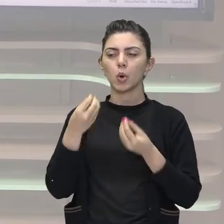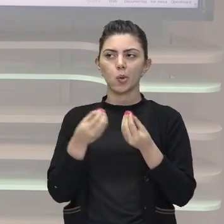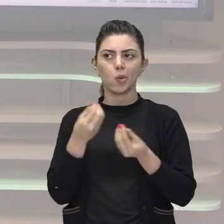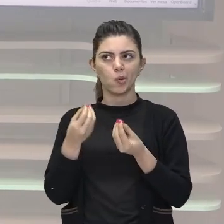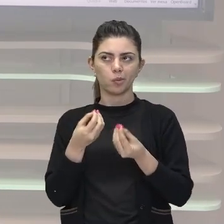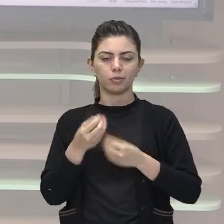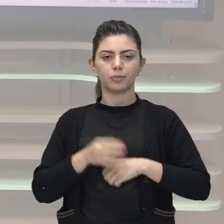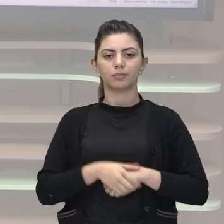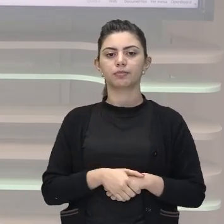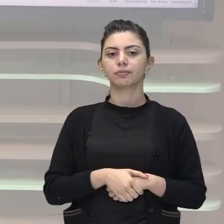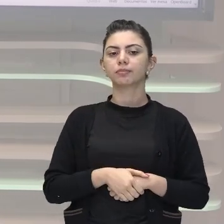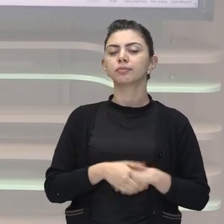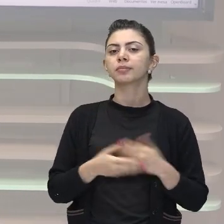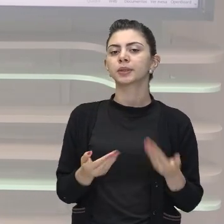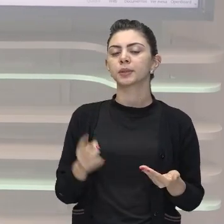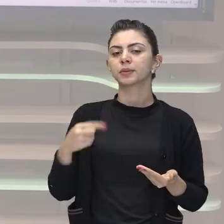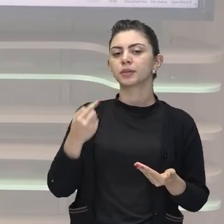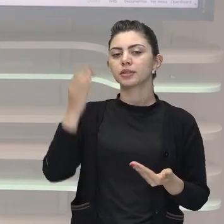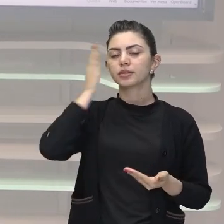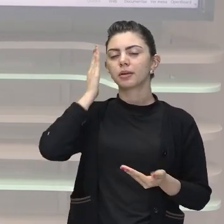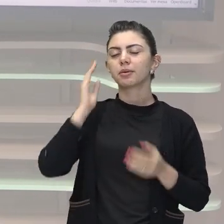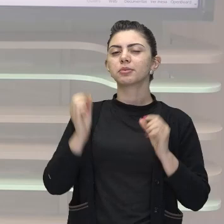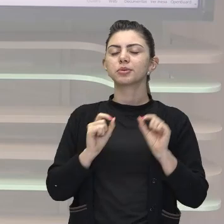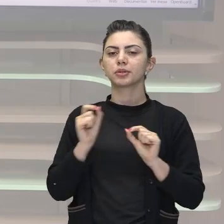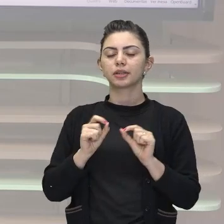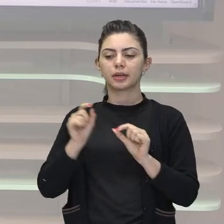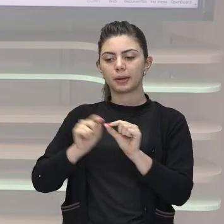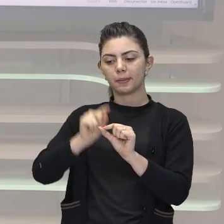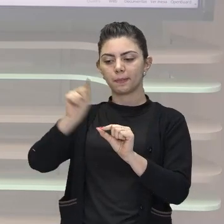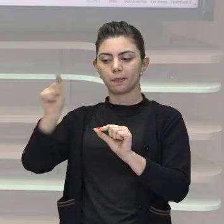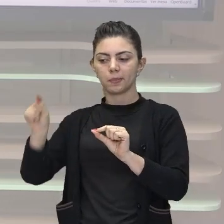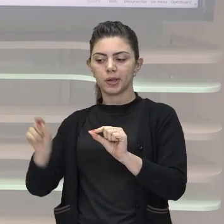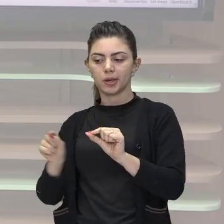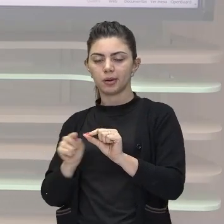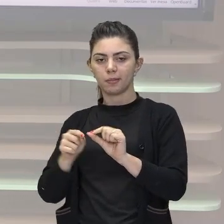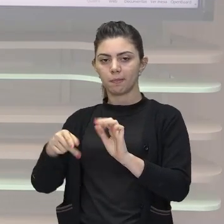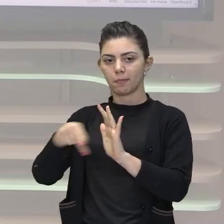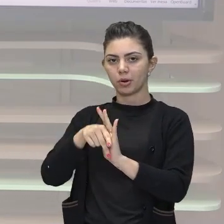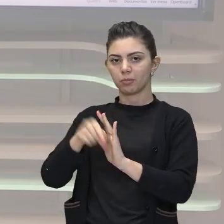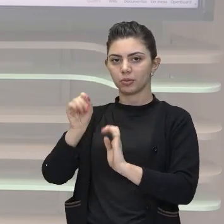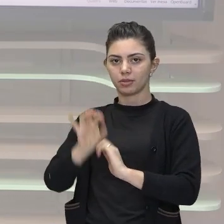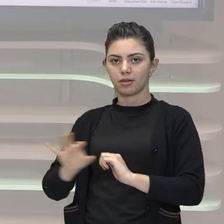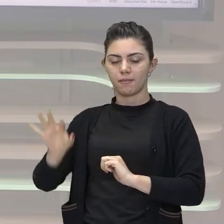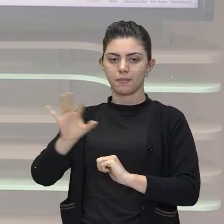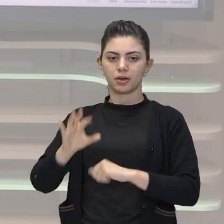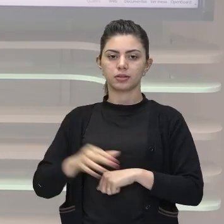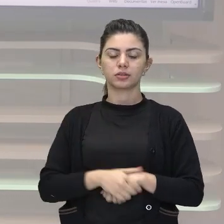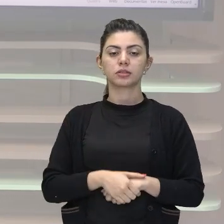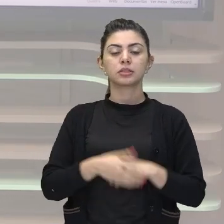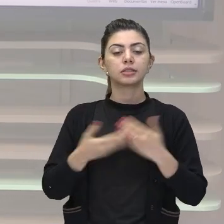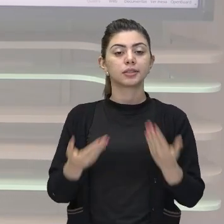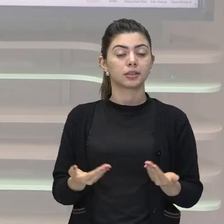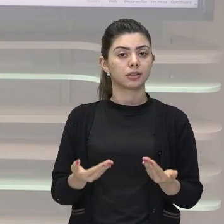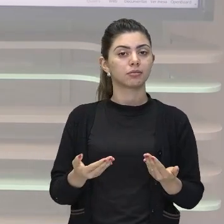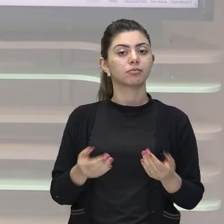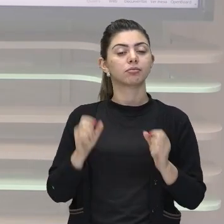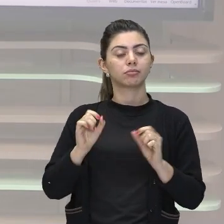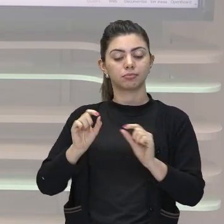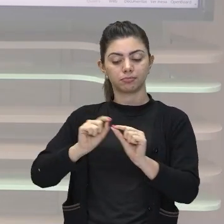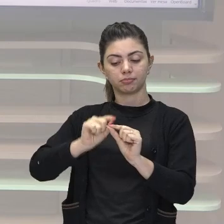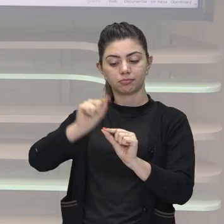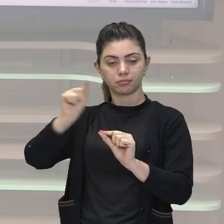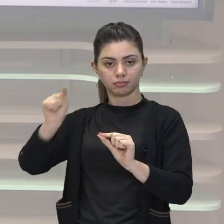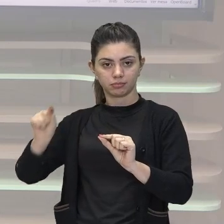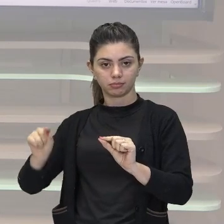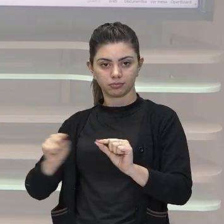faz isso? Já que o perímetro, a gente vai dar o contorno na figura. Opa, o perímetro do círculo, ele equivale